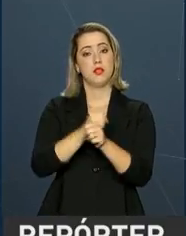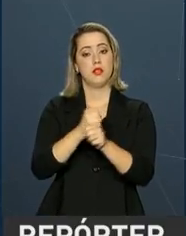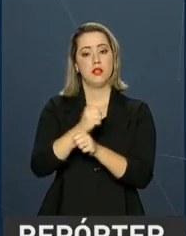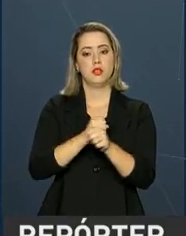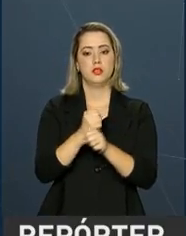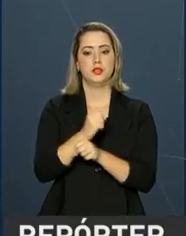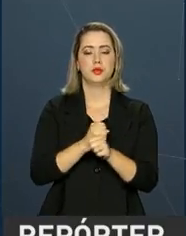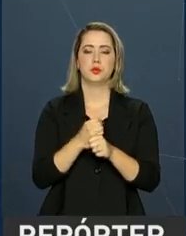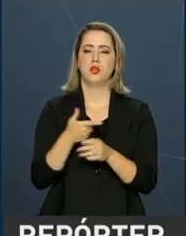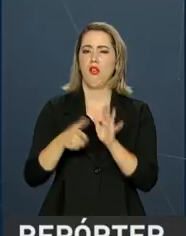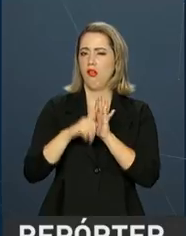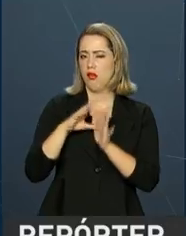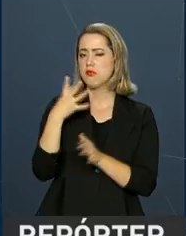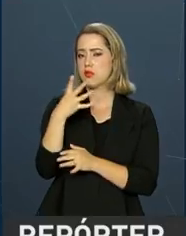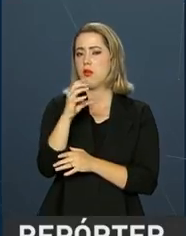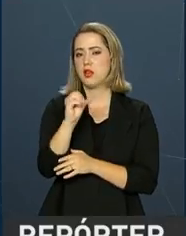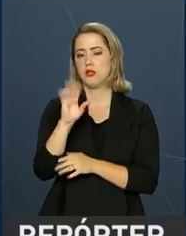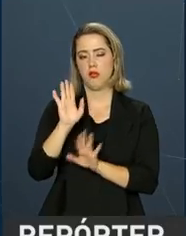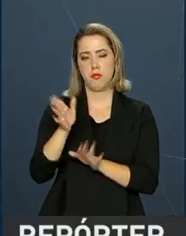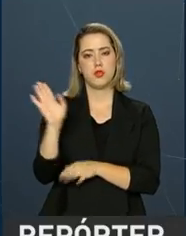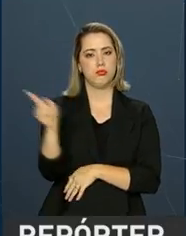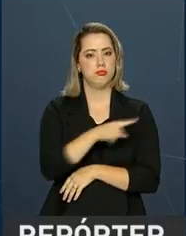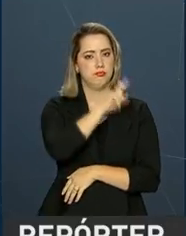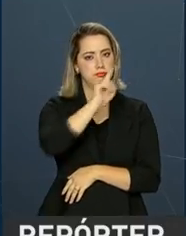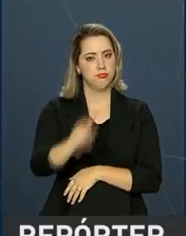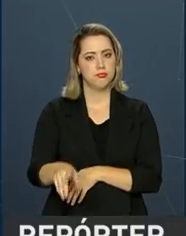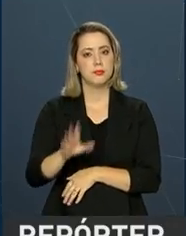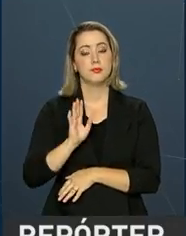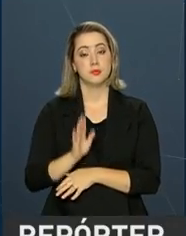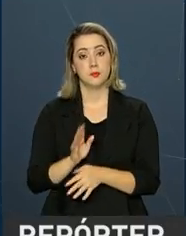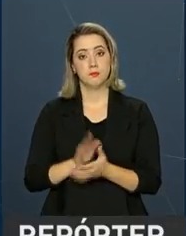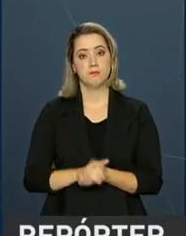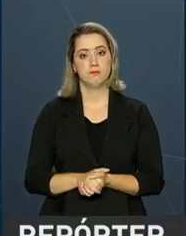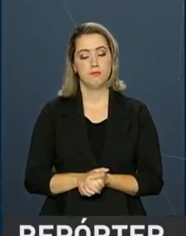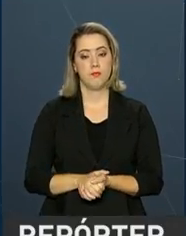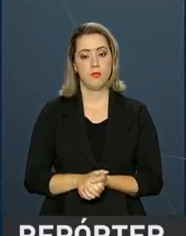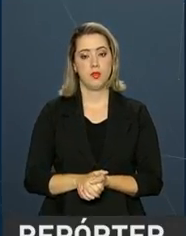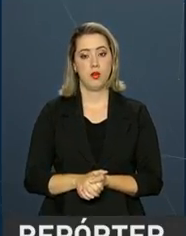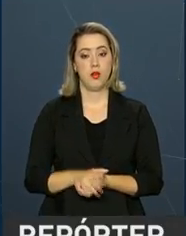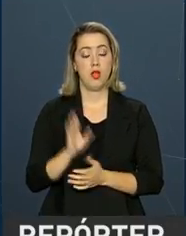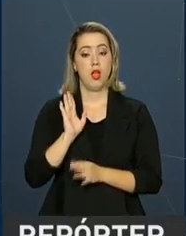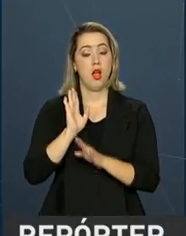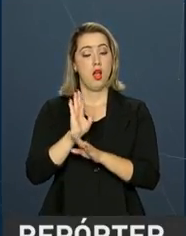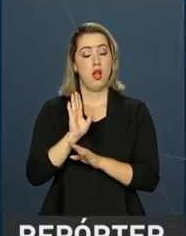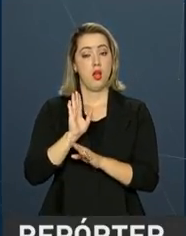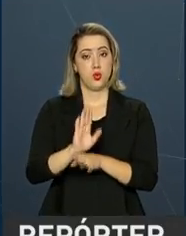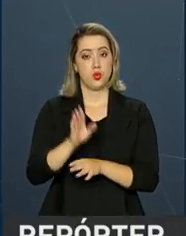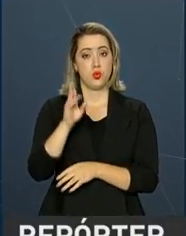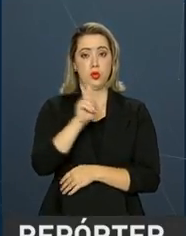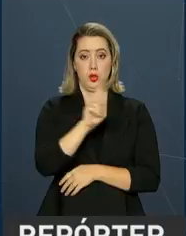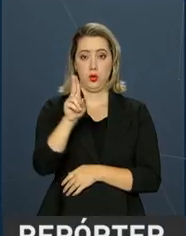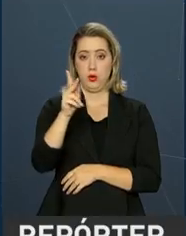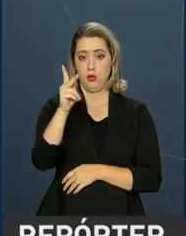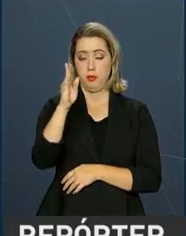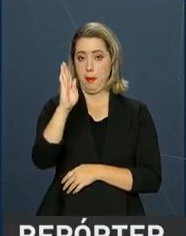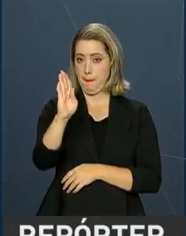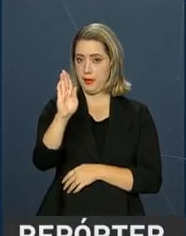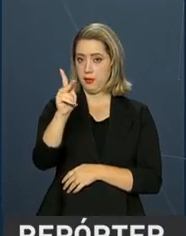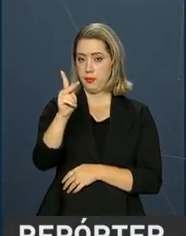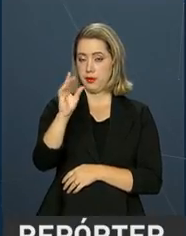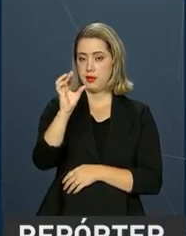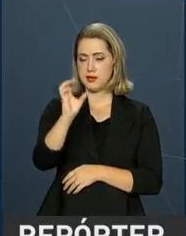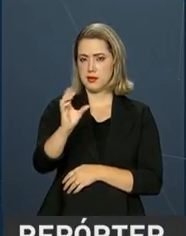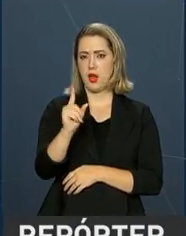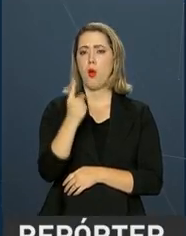49 anos como estava previsto na proposta original o benefício de prestação continuada permanece